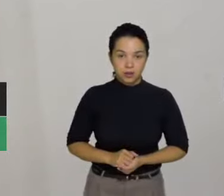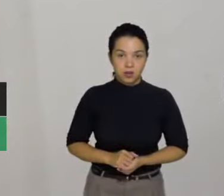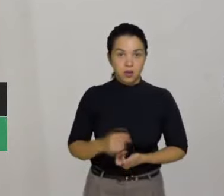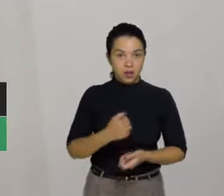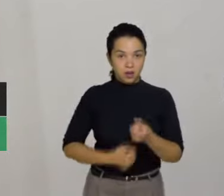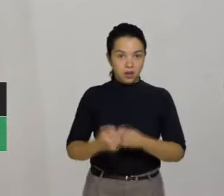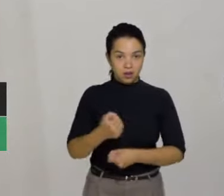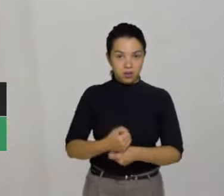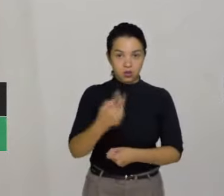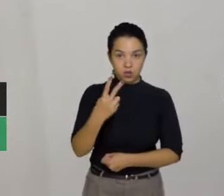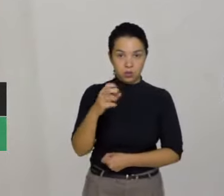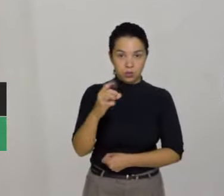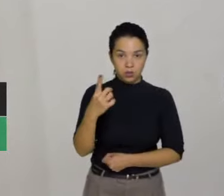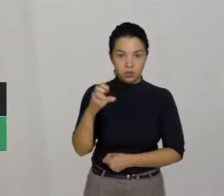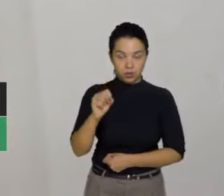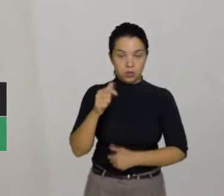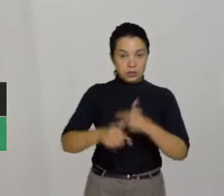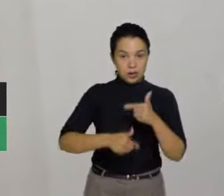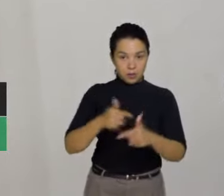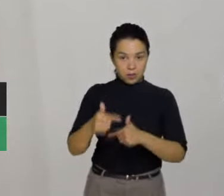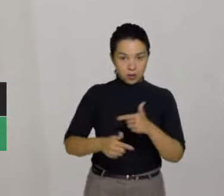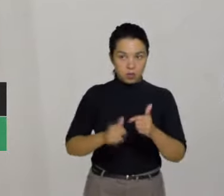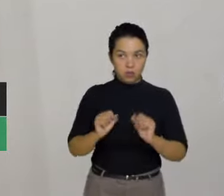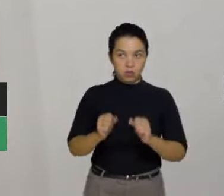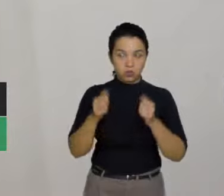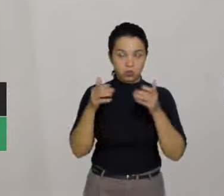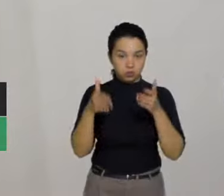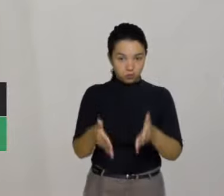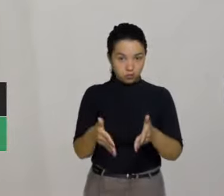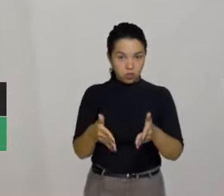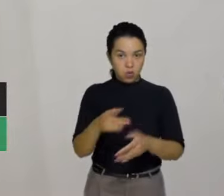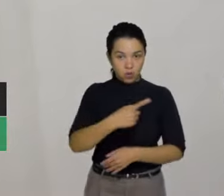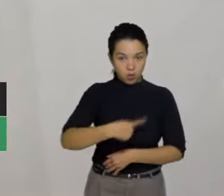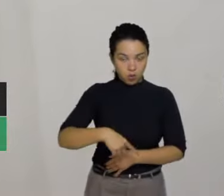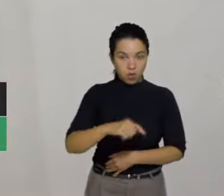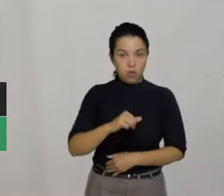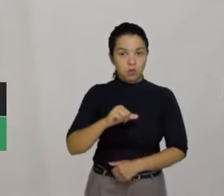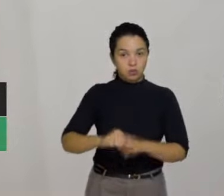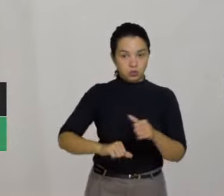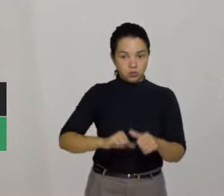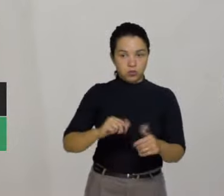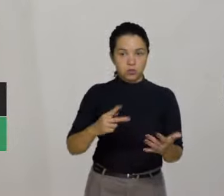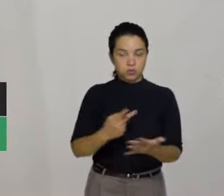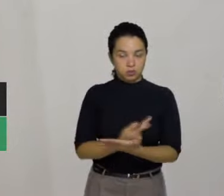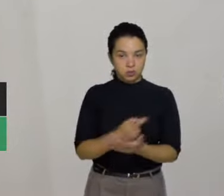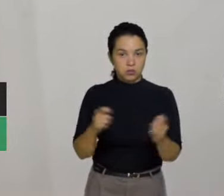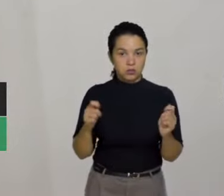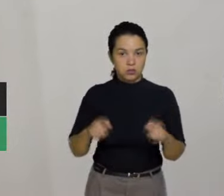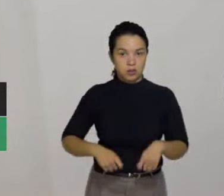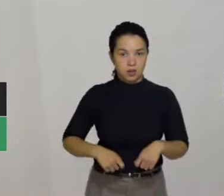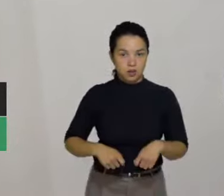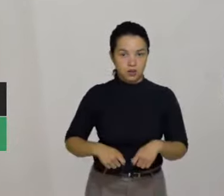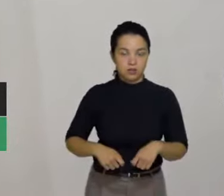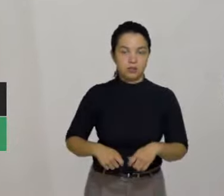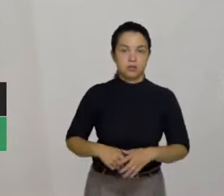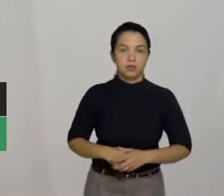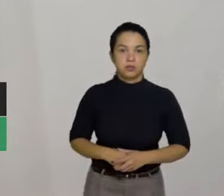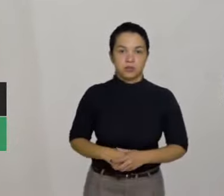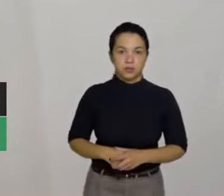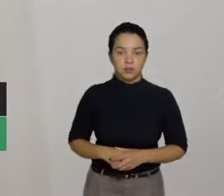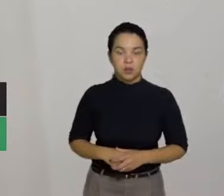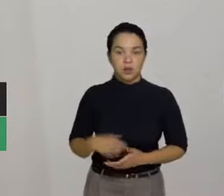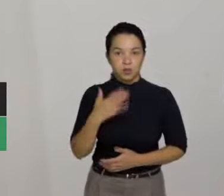2018, com afinco para que nós possamos, de fato, corrigir esse erro. E eu trago essa mensagem nesse dia para